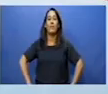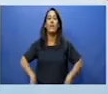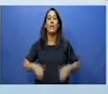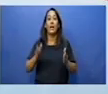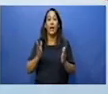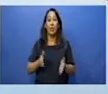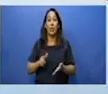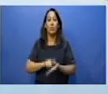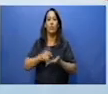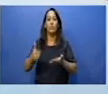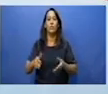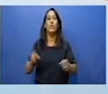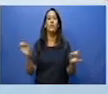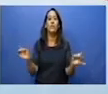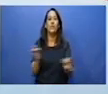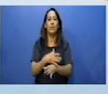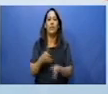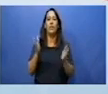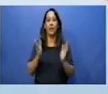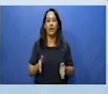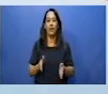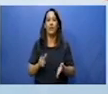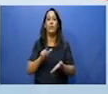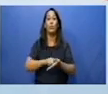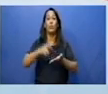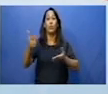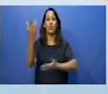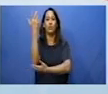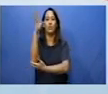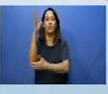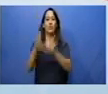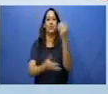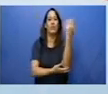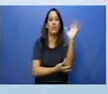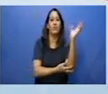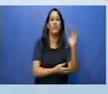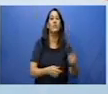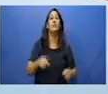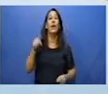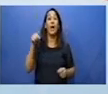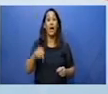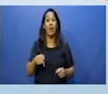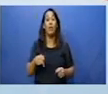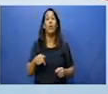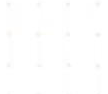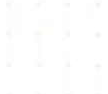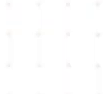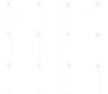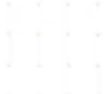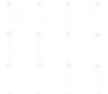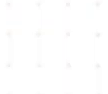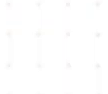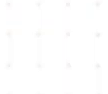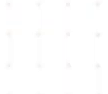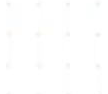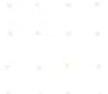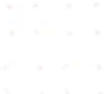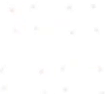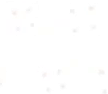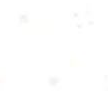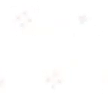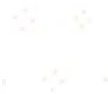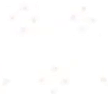Essa edição termina aqui, do Jornal da Floresta. Fique agora com os vídeos do Eu Fiz.